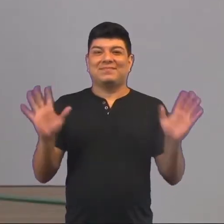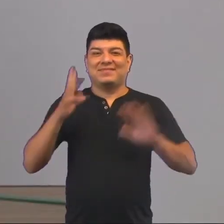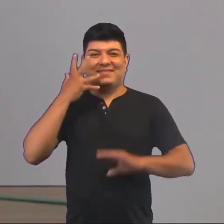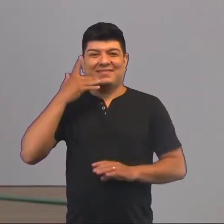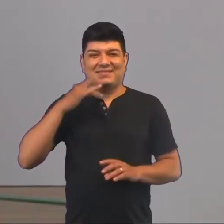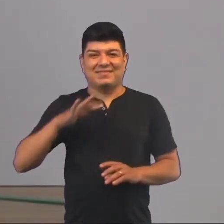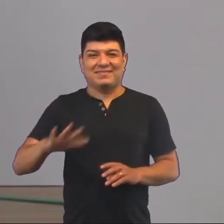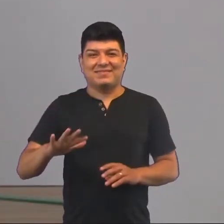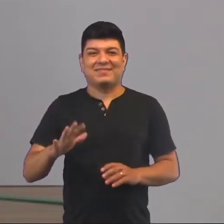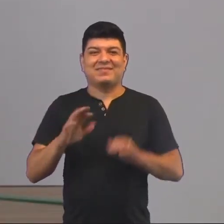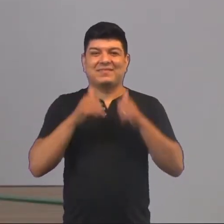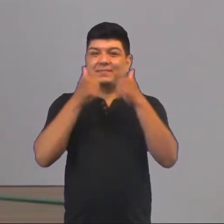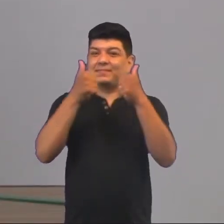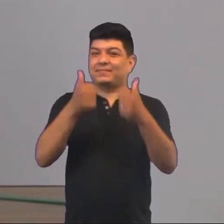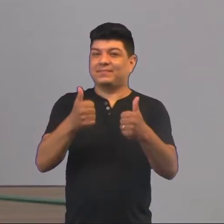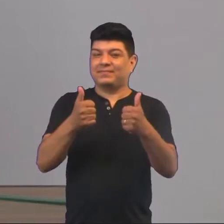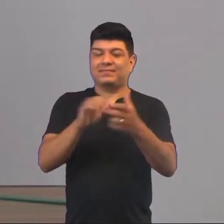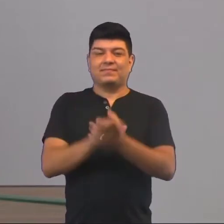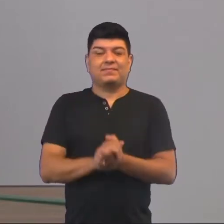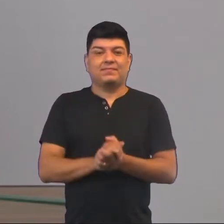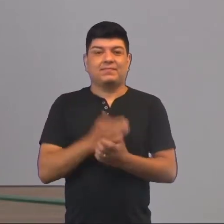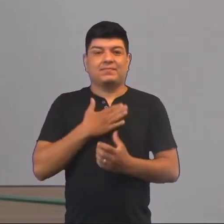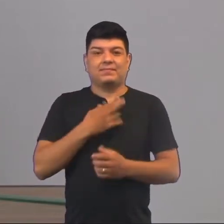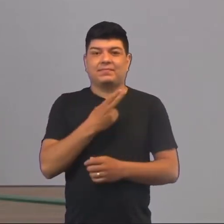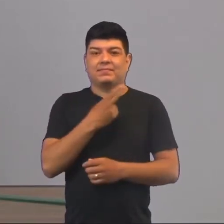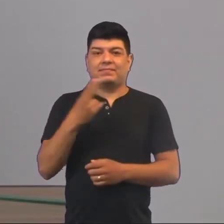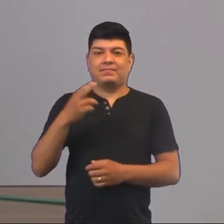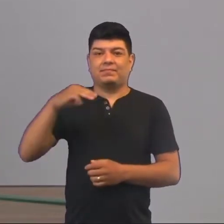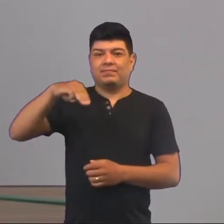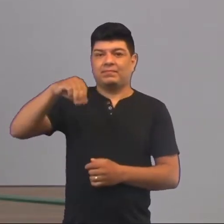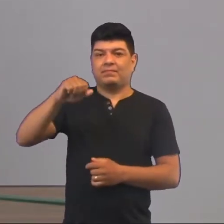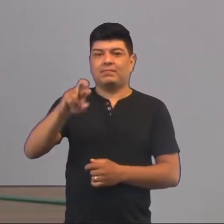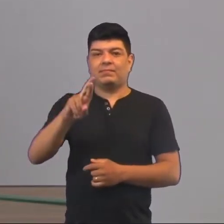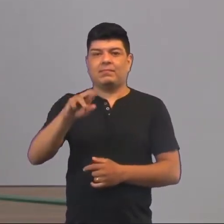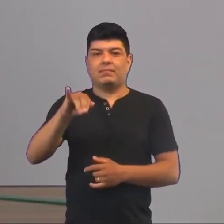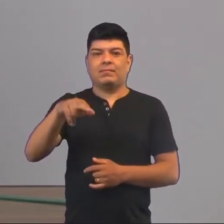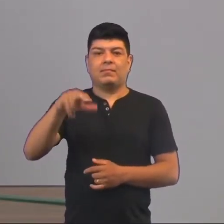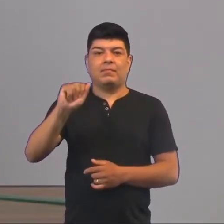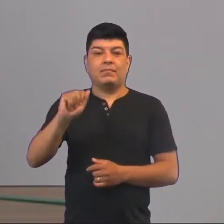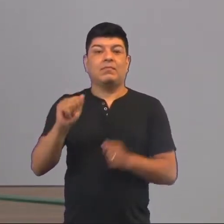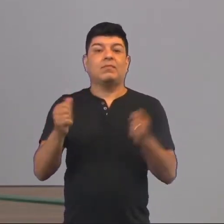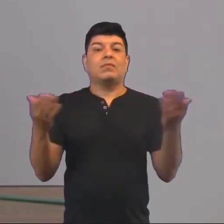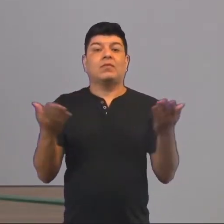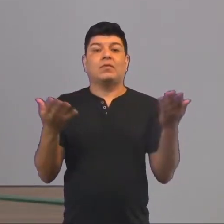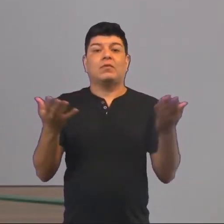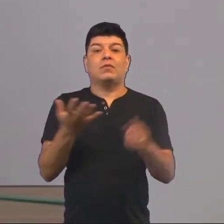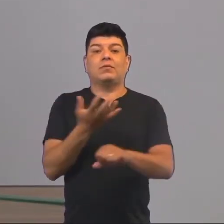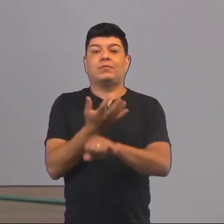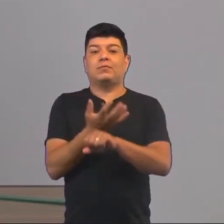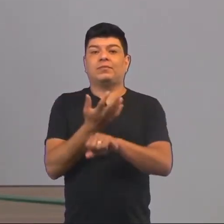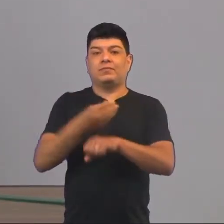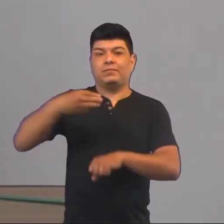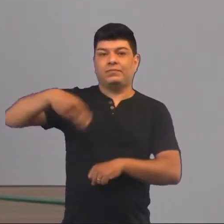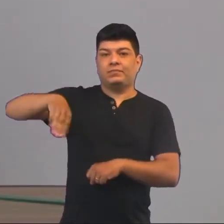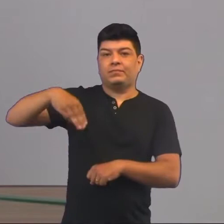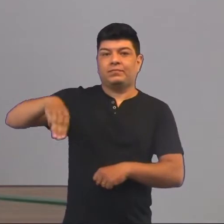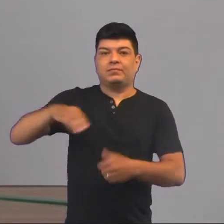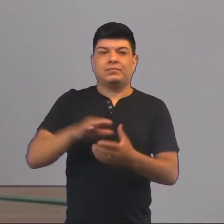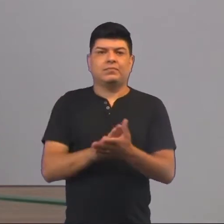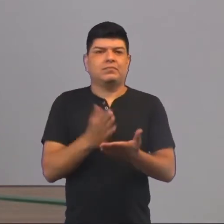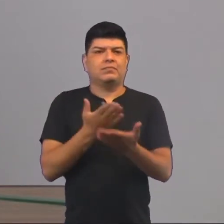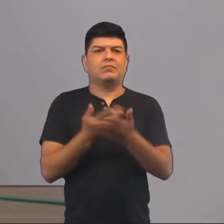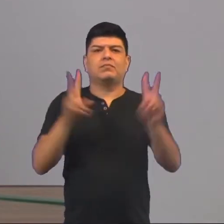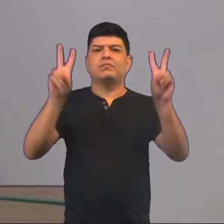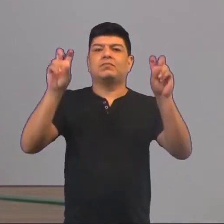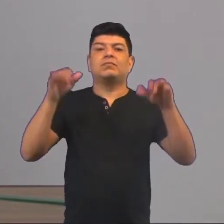Olá, crianças! Tudo bem com você? Eu sou a professora Marina, estamos aqui para uma aula de matemática. Sabe o que nós vamos